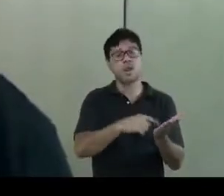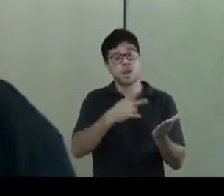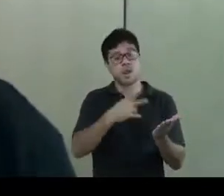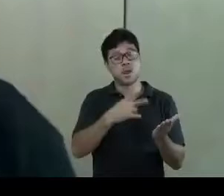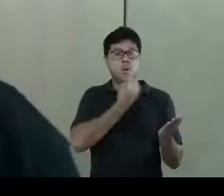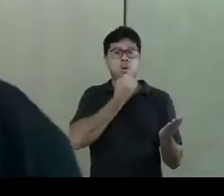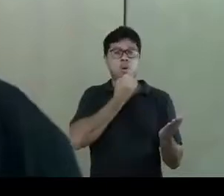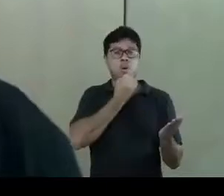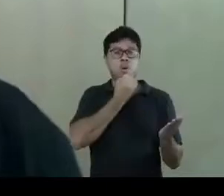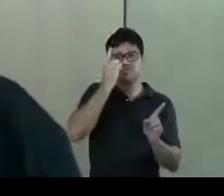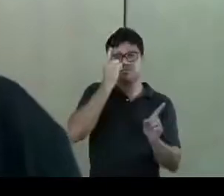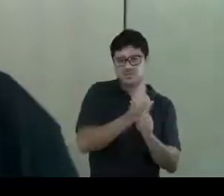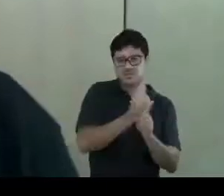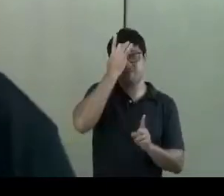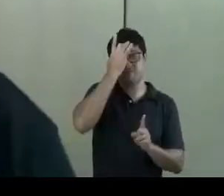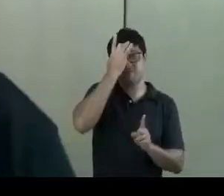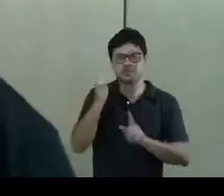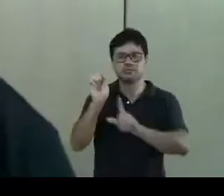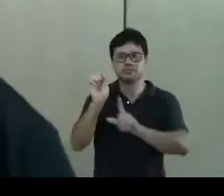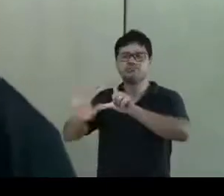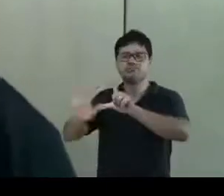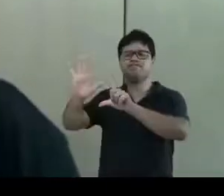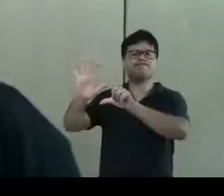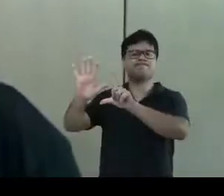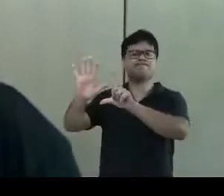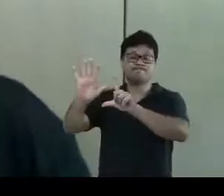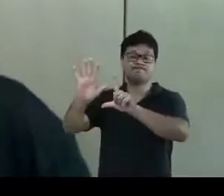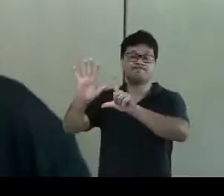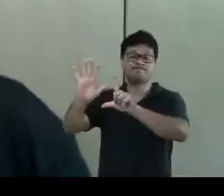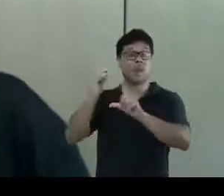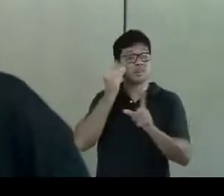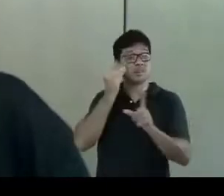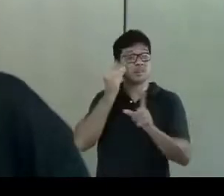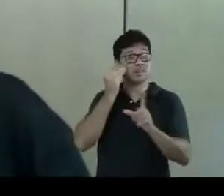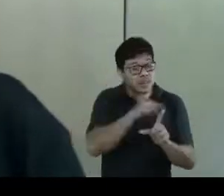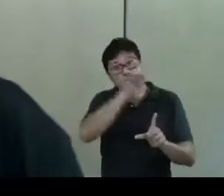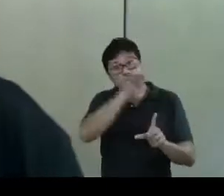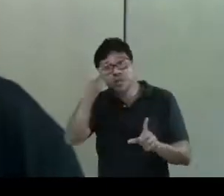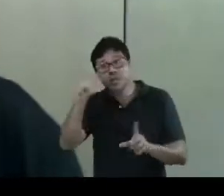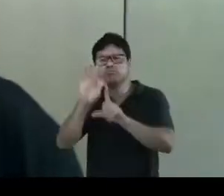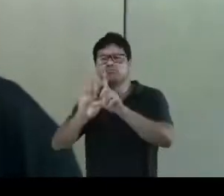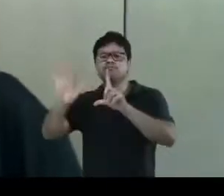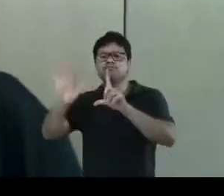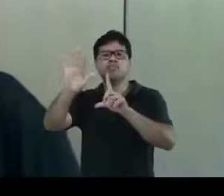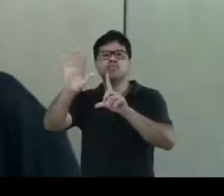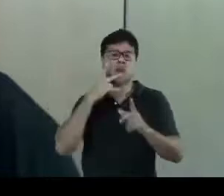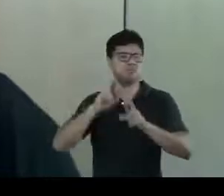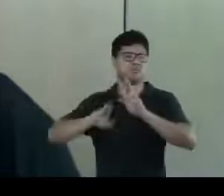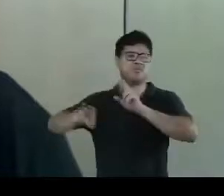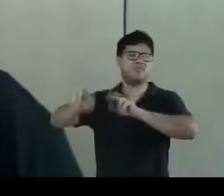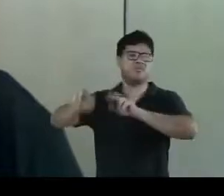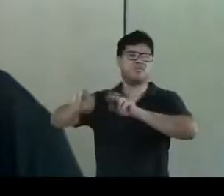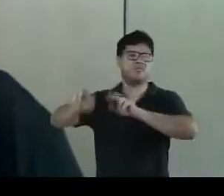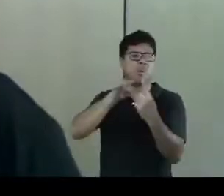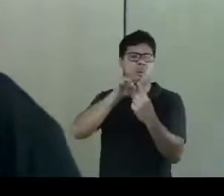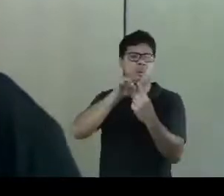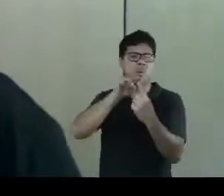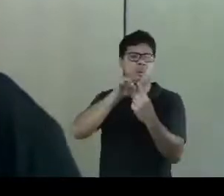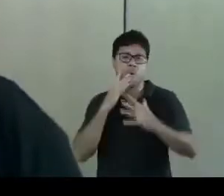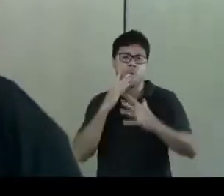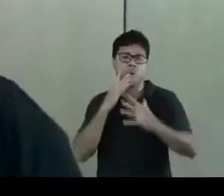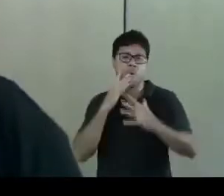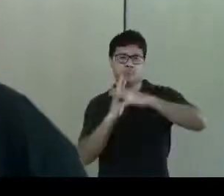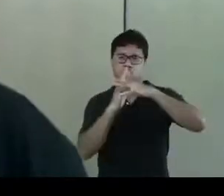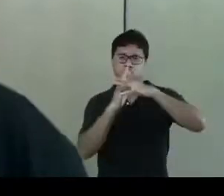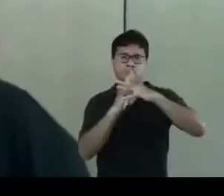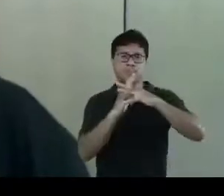obviamente, identificados, né, e que possam ser, de alguma maneira, reutilizados, né, para fins diversos, que